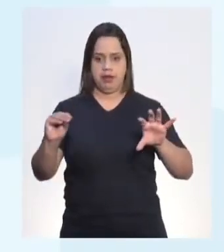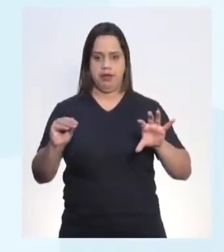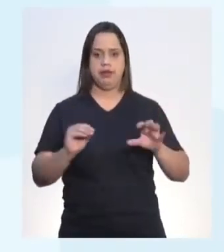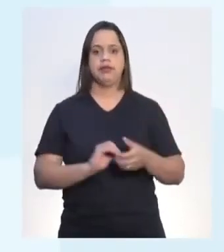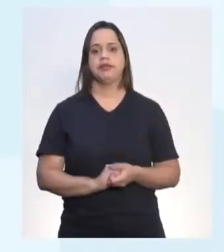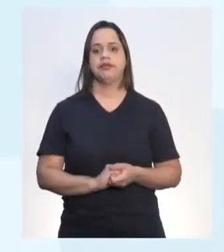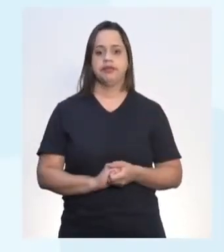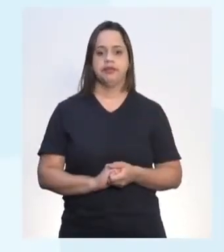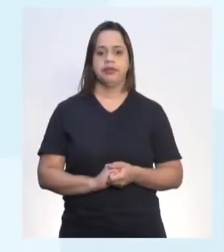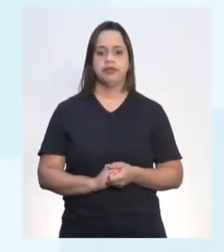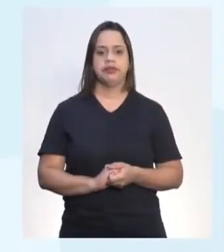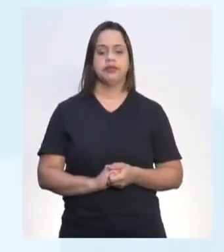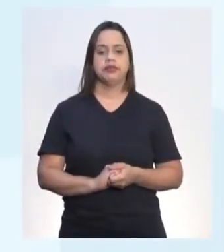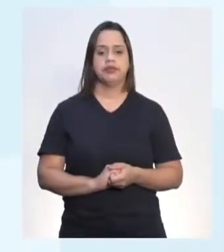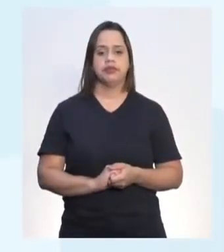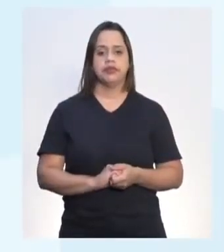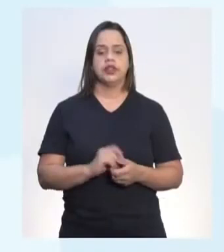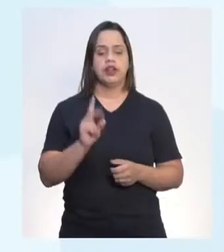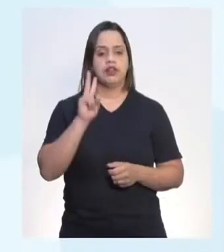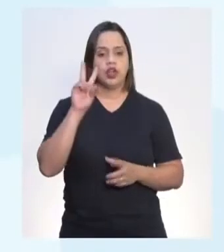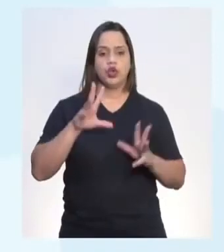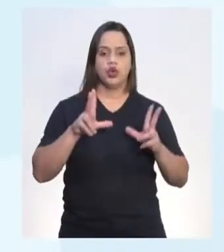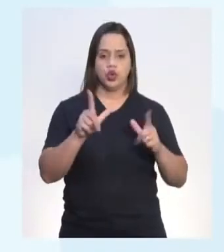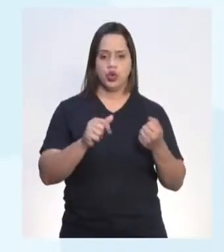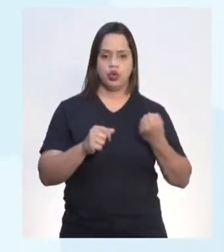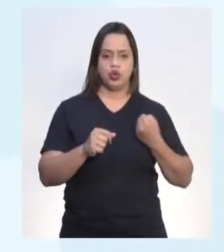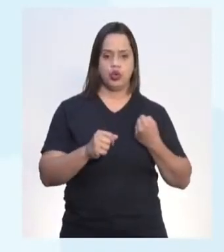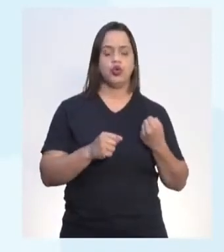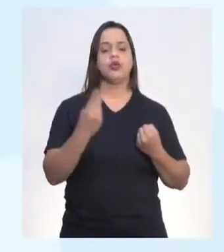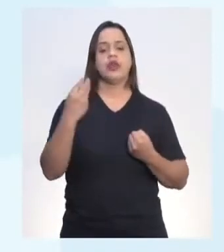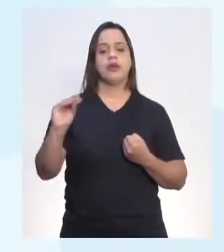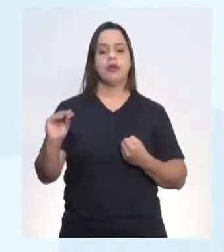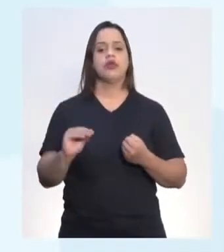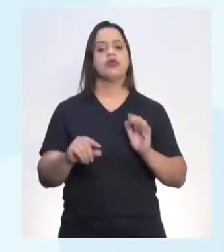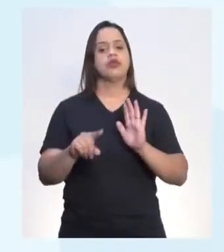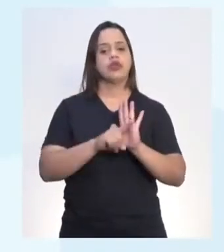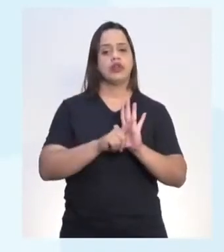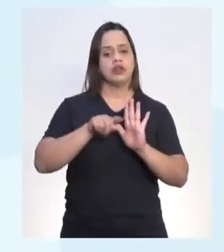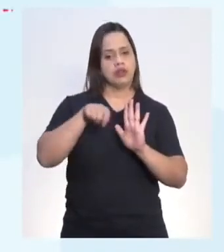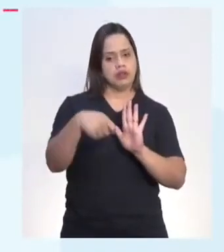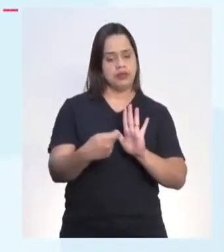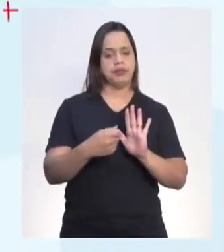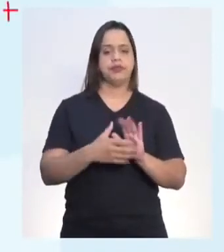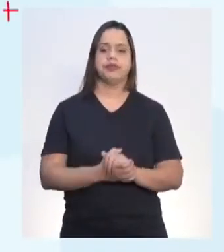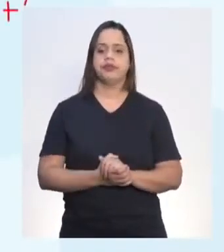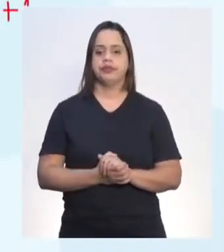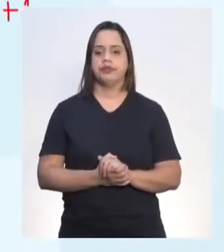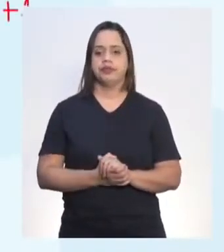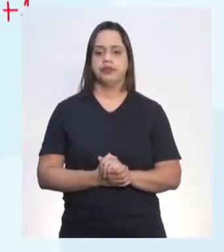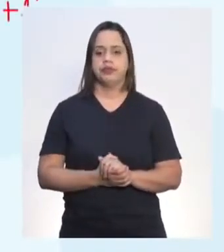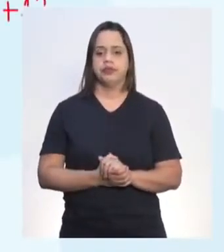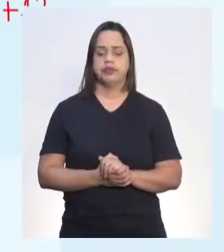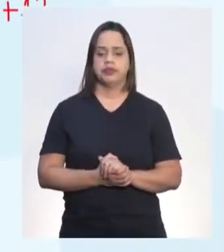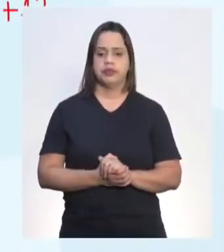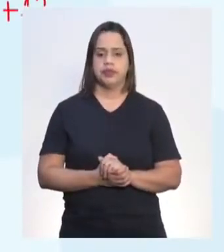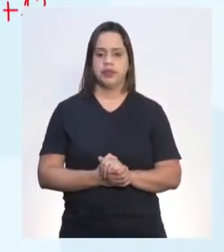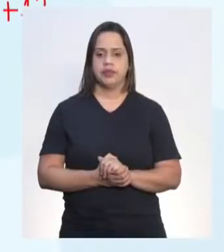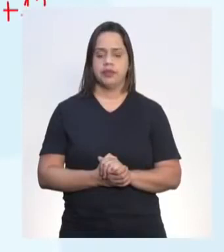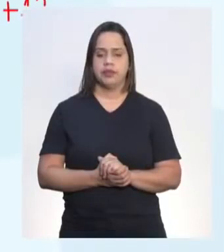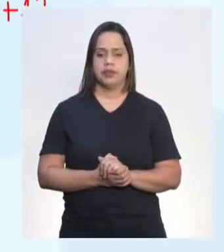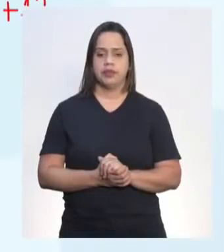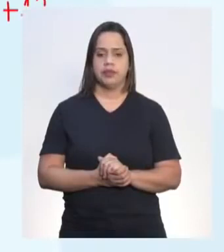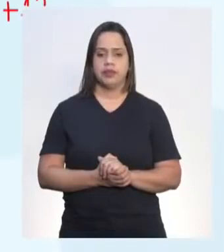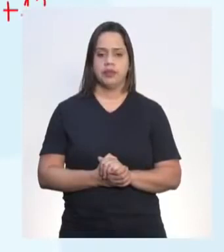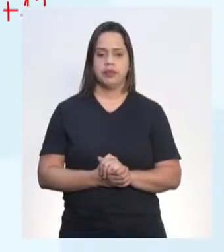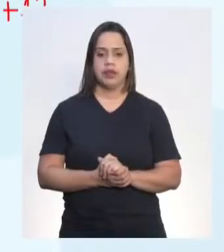16. Menos 12 vira mais 12. Mais 16 vira menos 16. Menos 12 vira mais 12. E aí